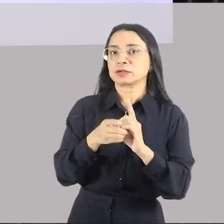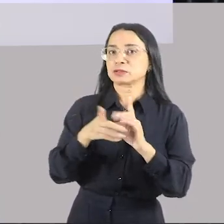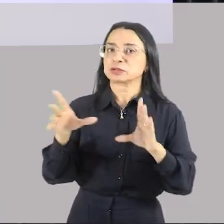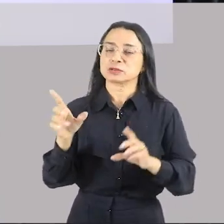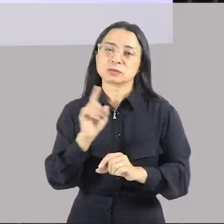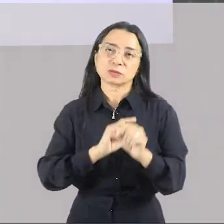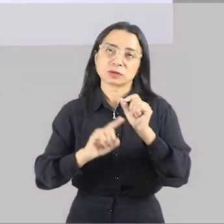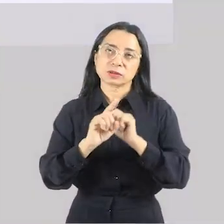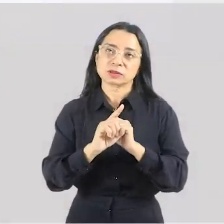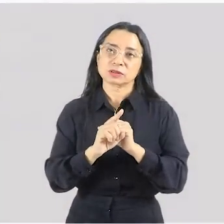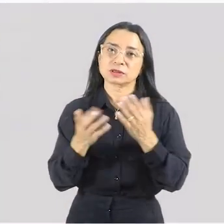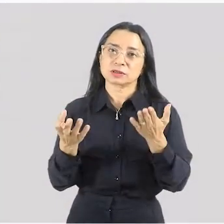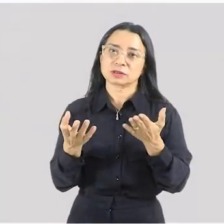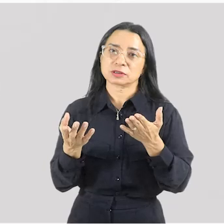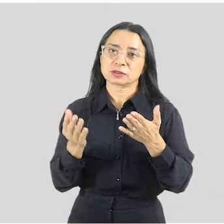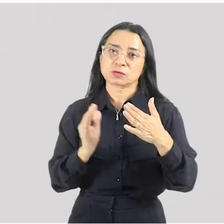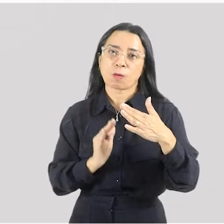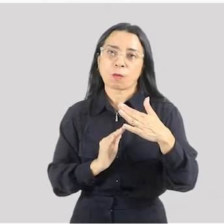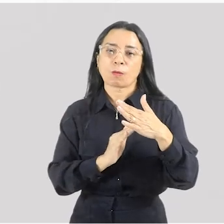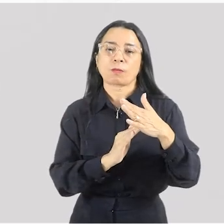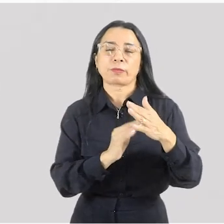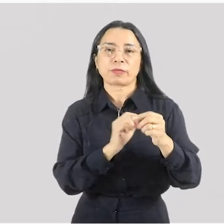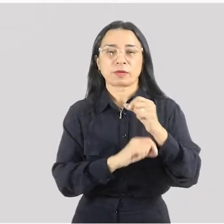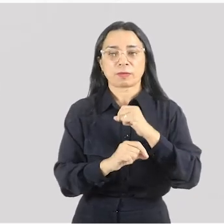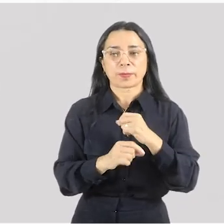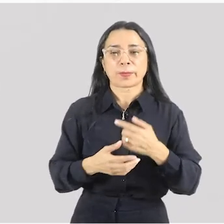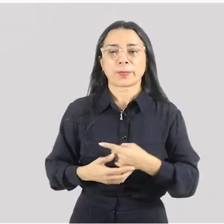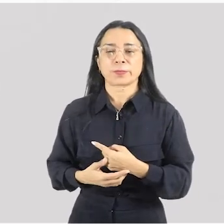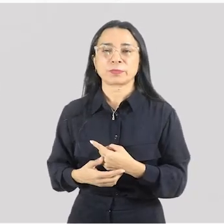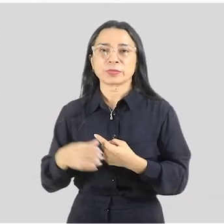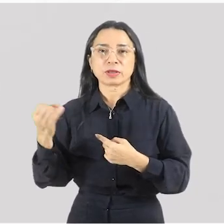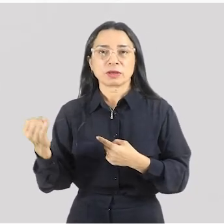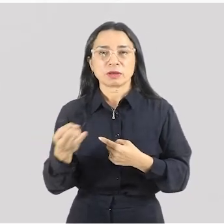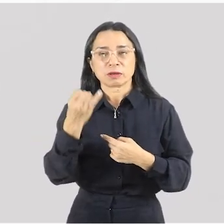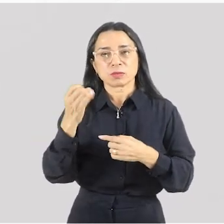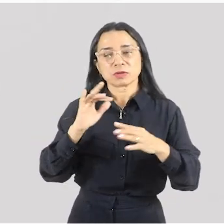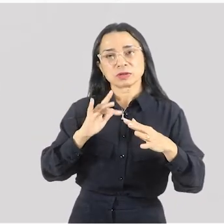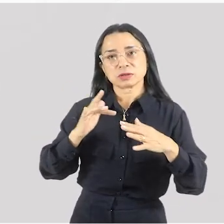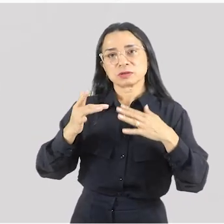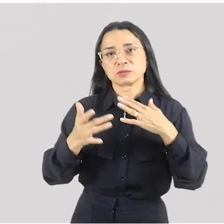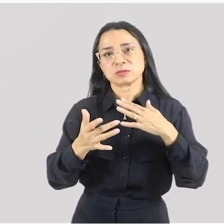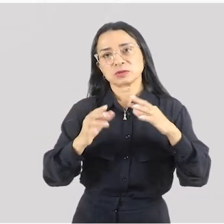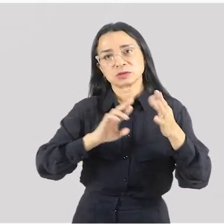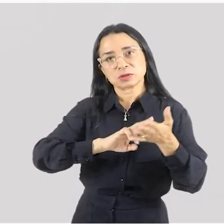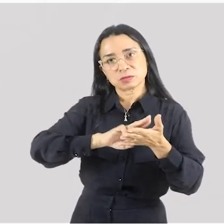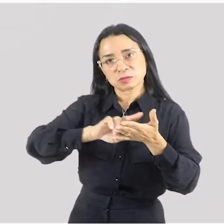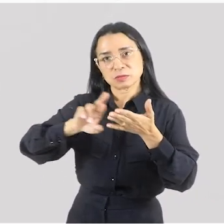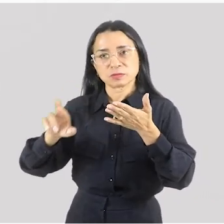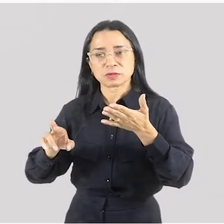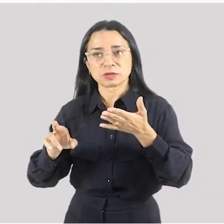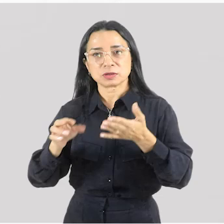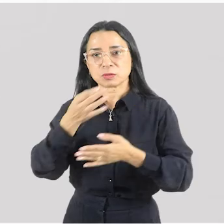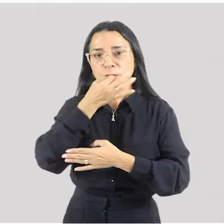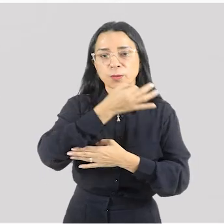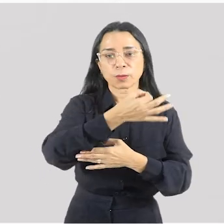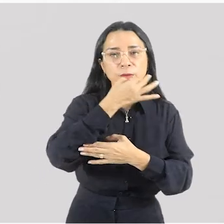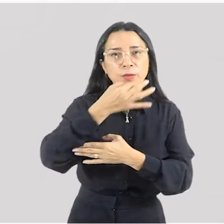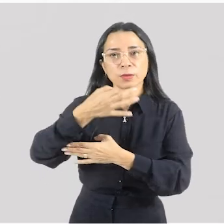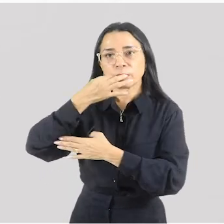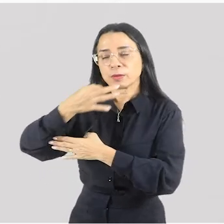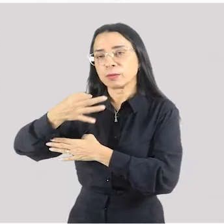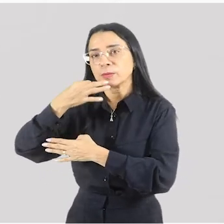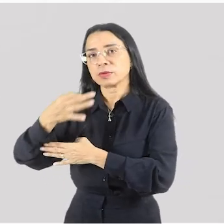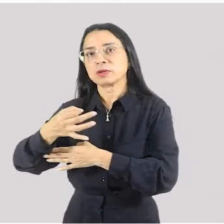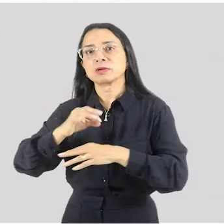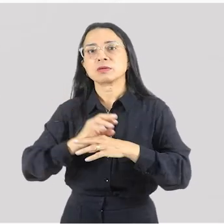caso não acontecesse isso. É importante que a mídia seja diversa e plural, para que diferentes pontos de vista sejam apresentados e